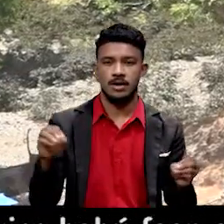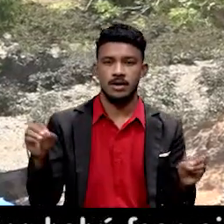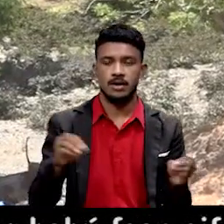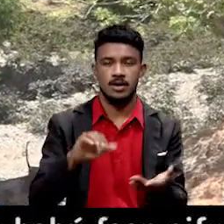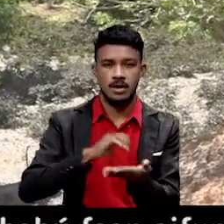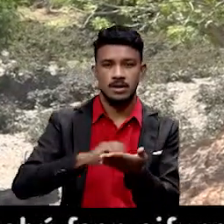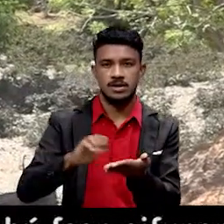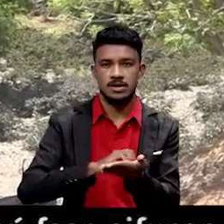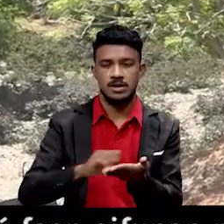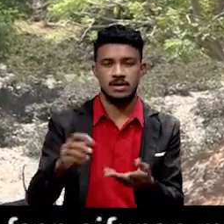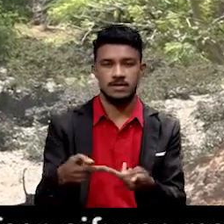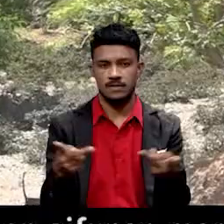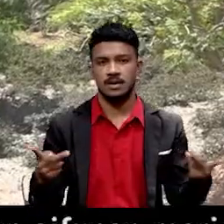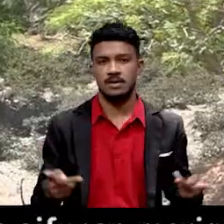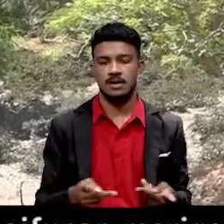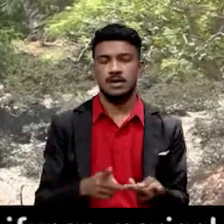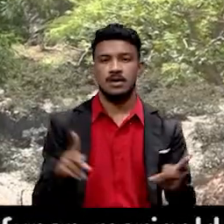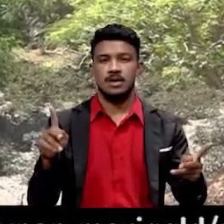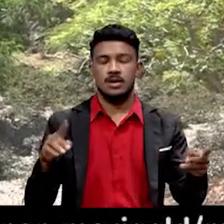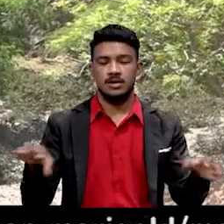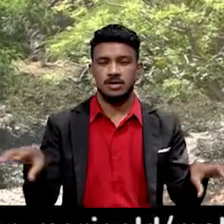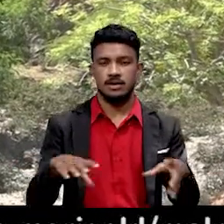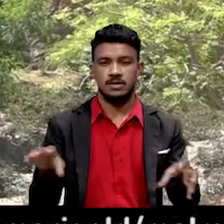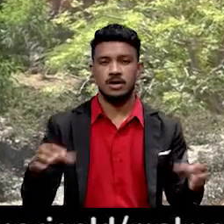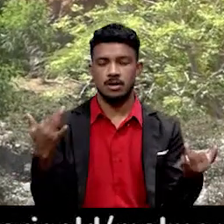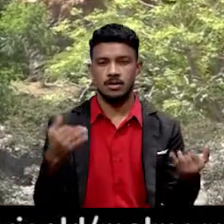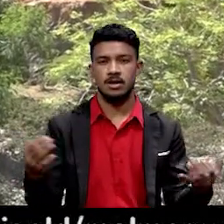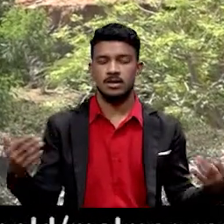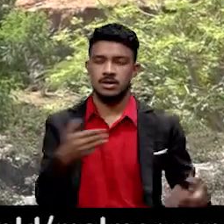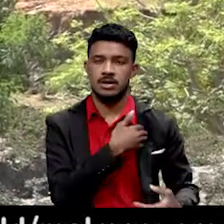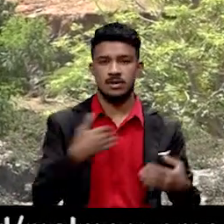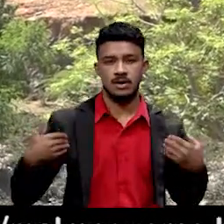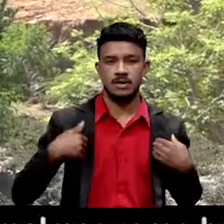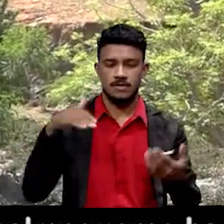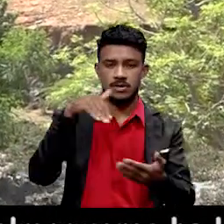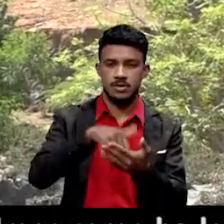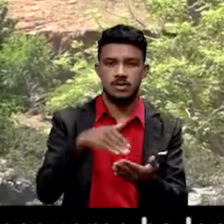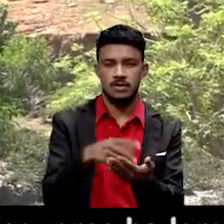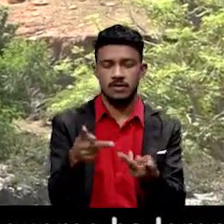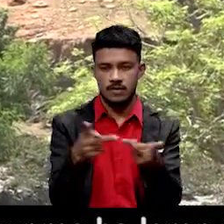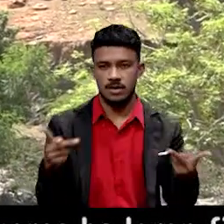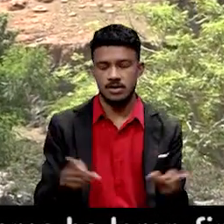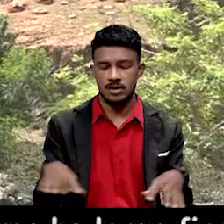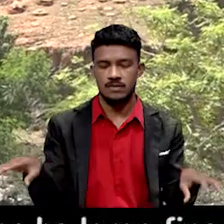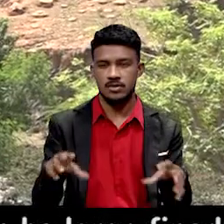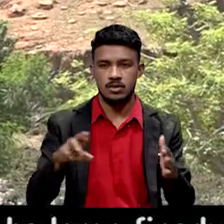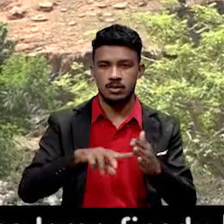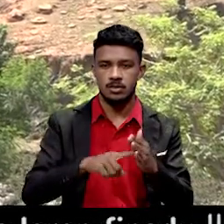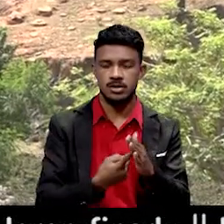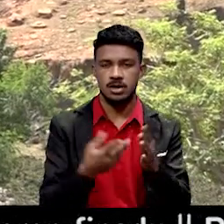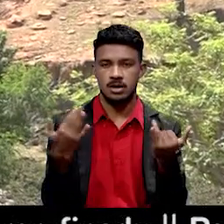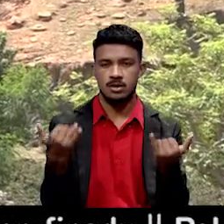ambiental. Ba projeto ne to agora sidau ki ha estudo ambiental mas ke servisu ha hutiha no ohing